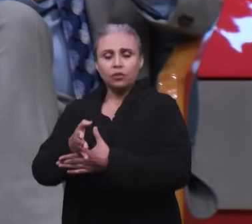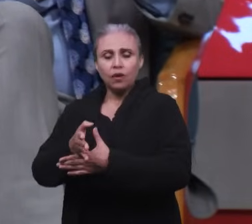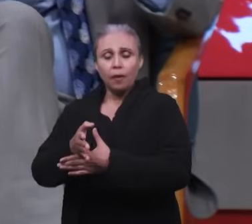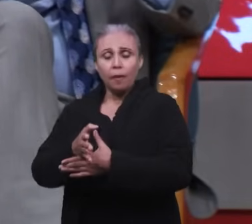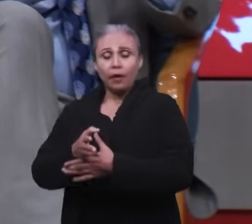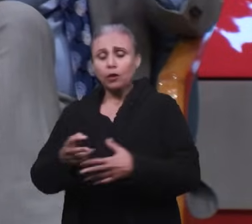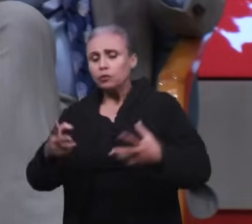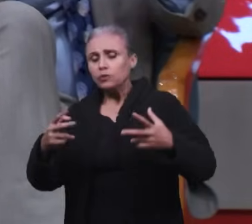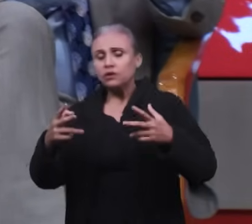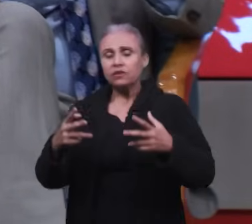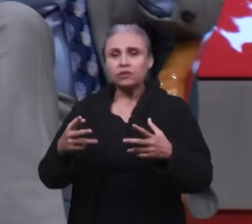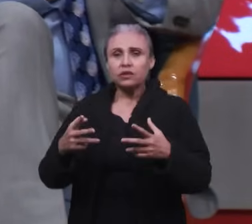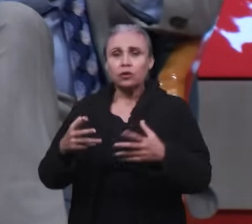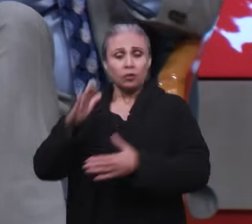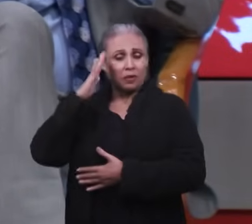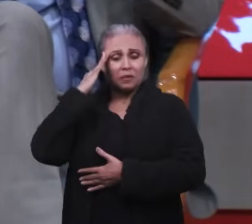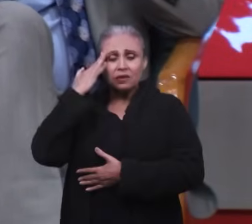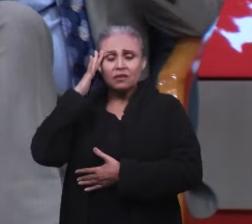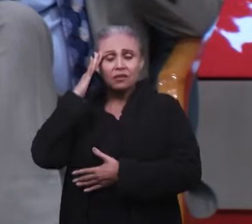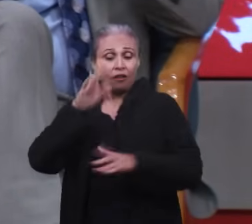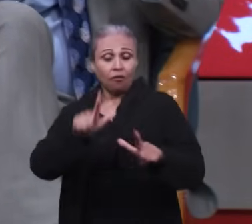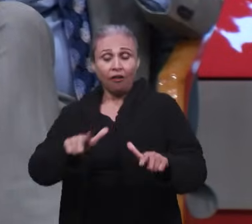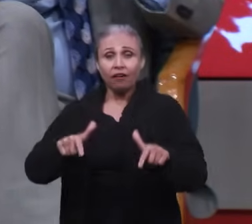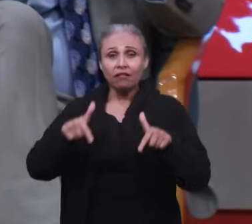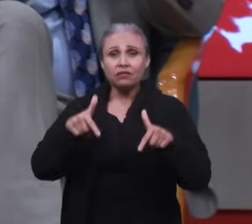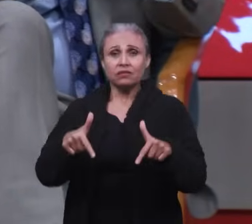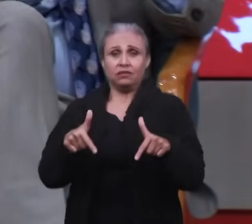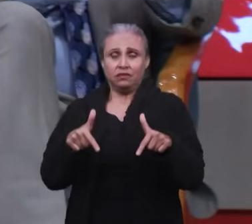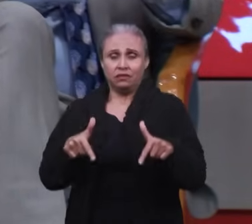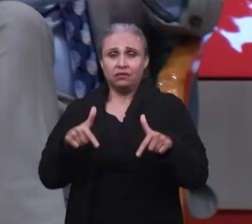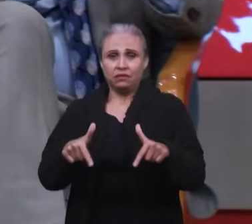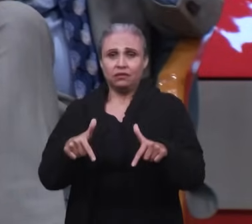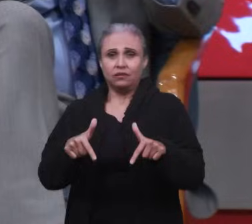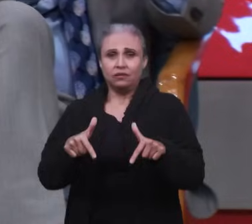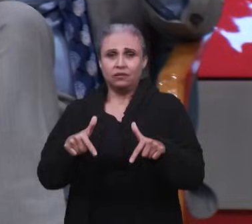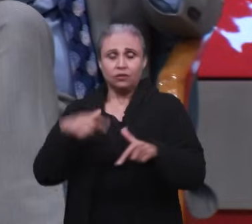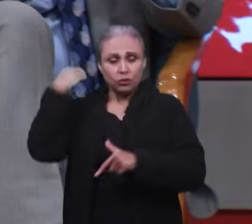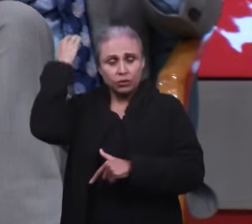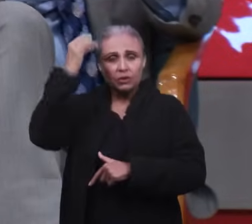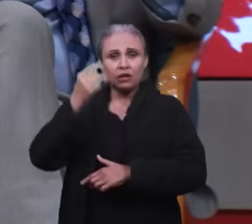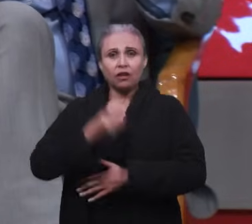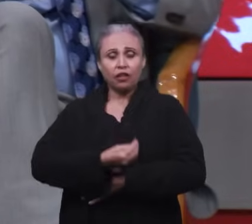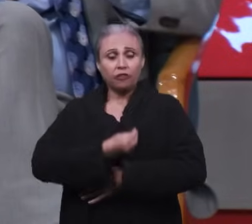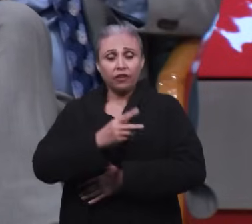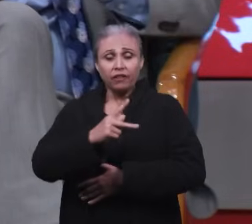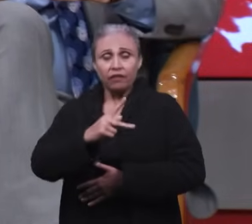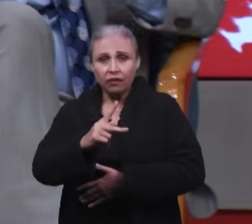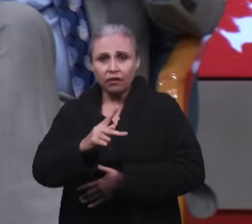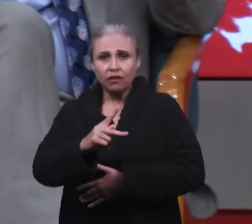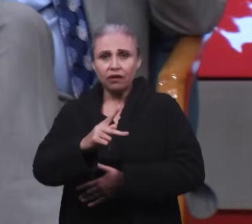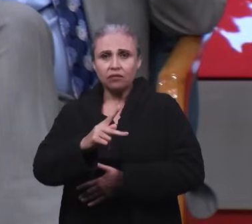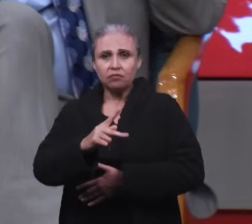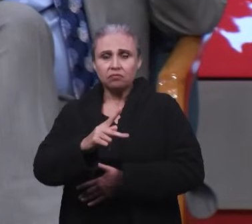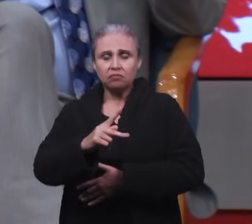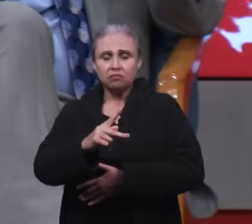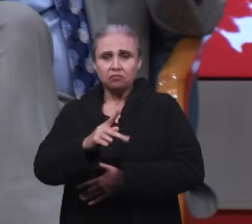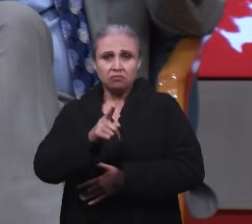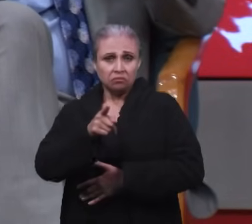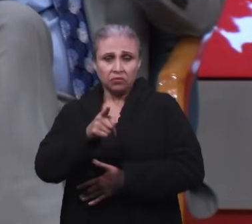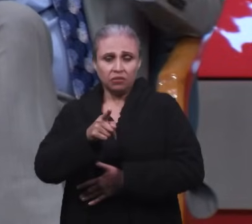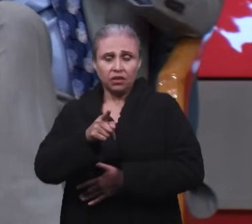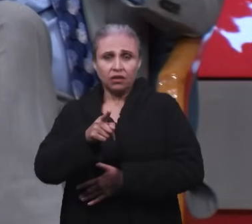condição de que o Espírito Santo tenha plena ação sobre a vida dele, o Espírito Santo